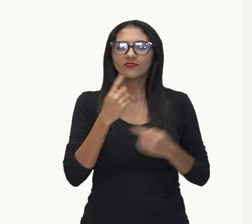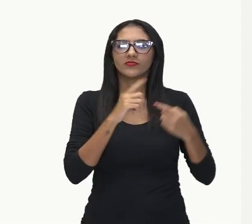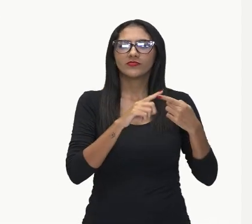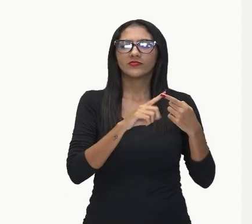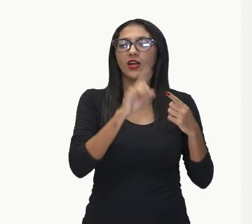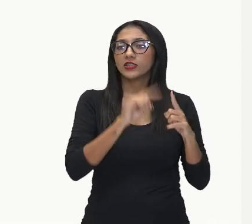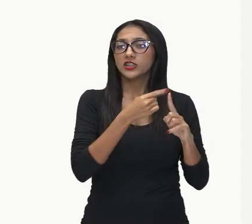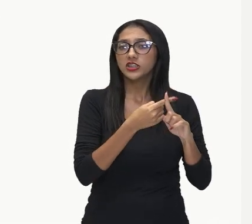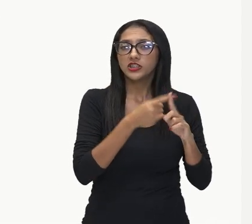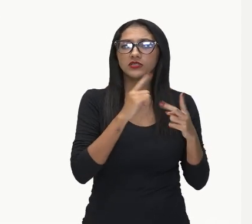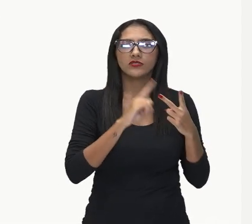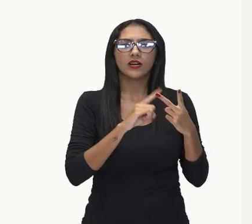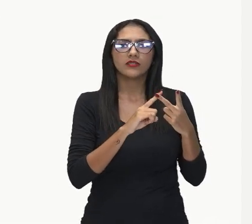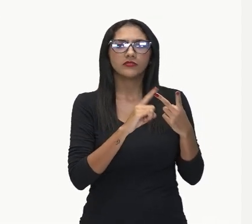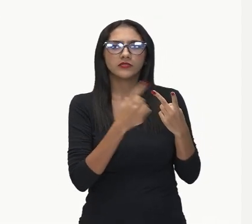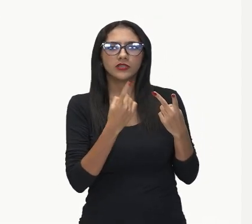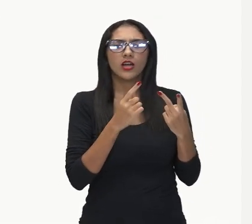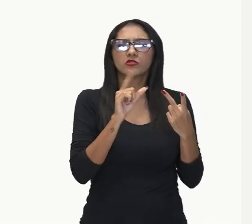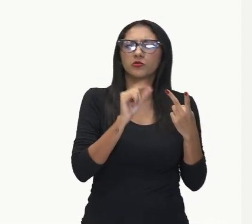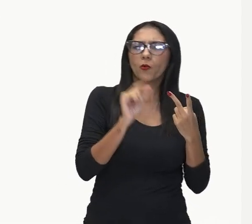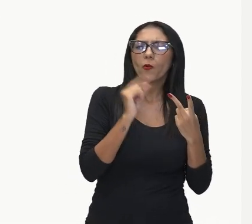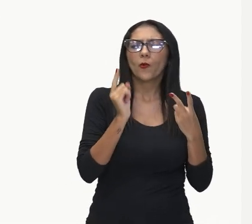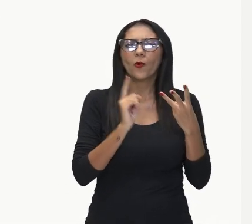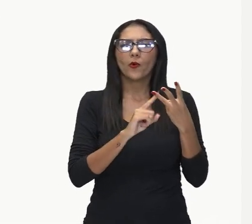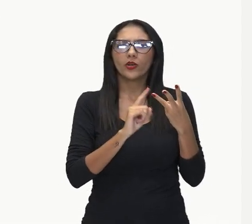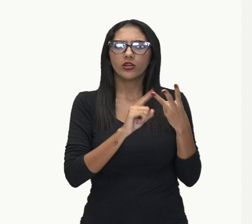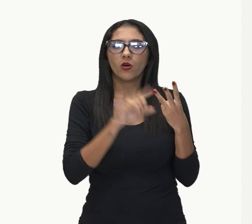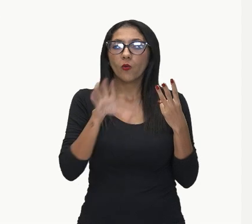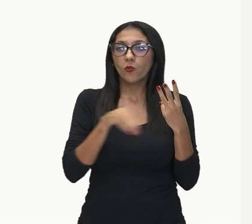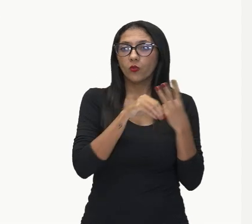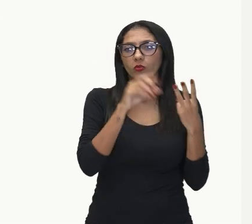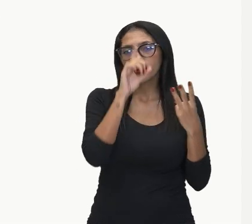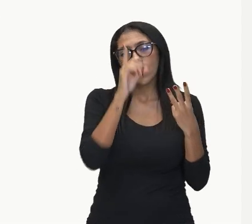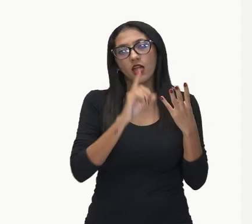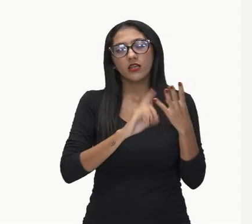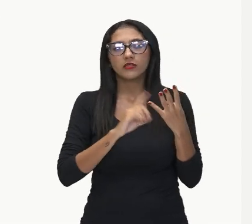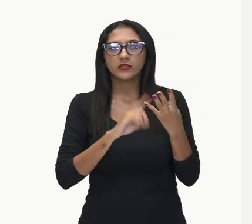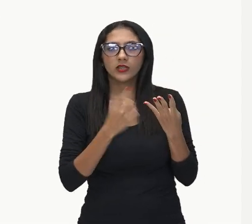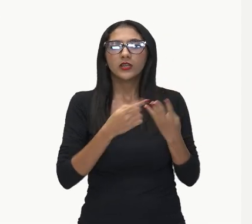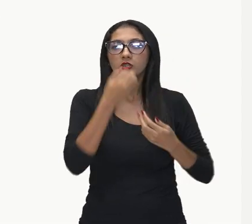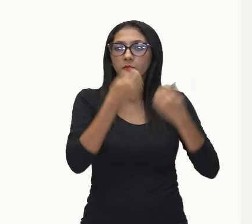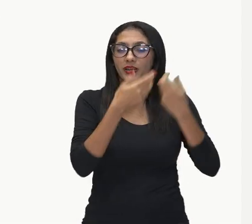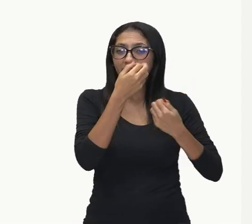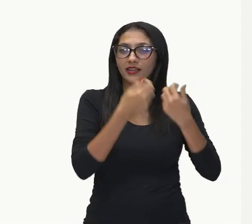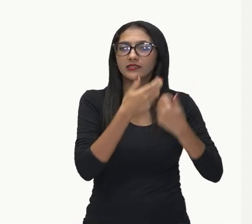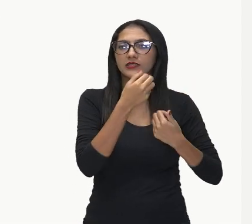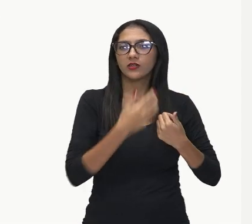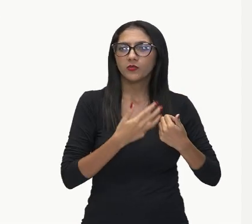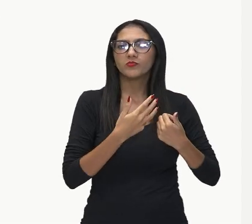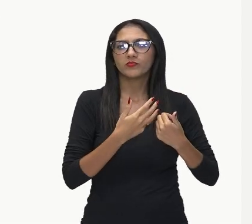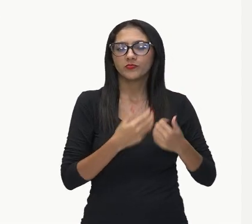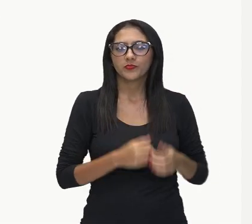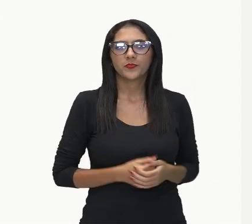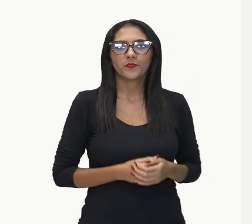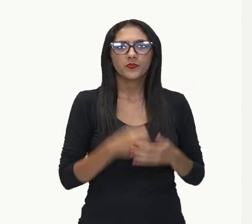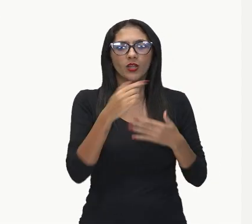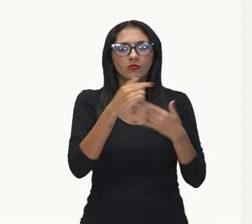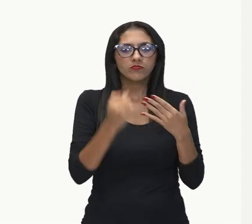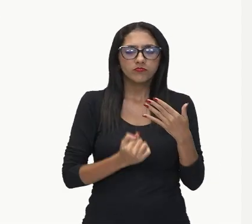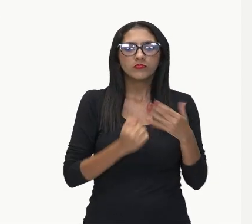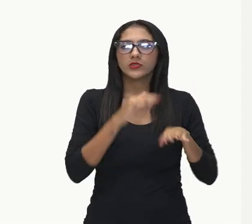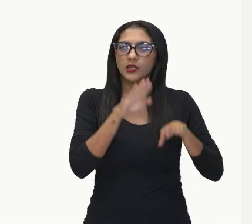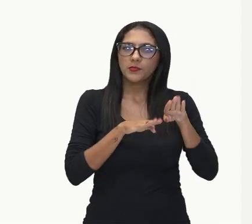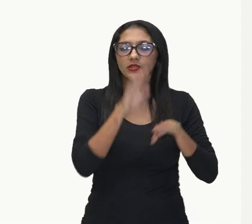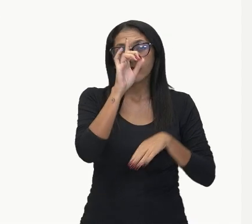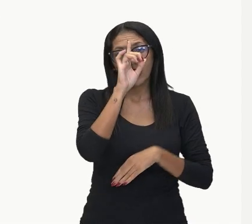adversidade, alternância, escolha, conclusão e explicação, ok? O nome tem relação com o tipo de